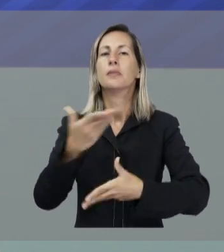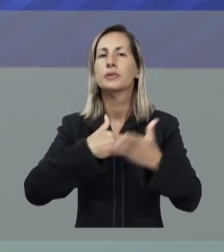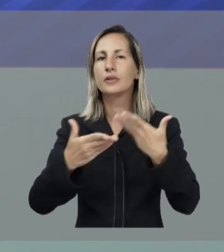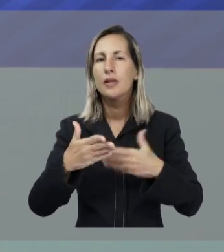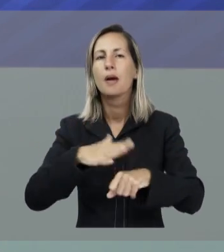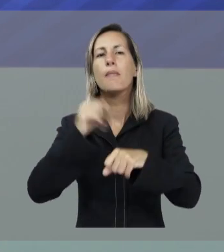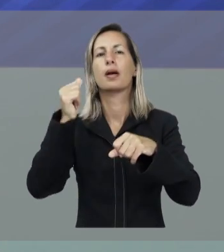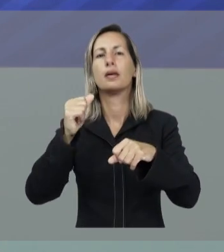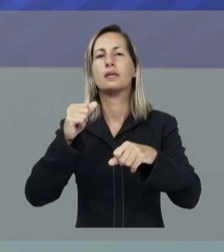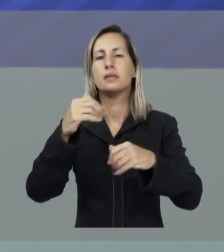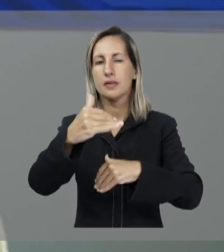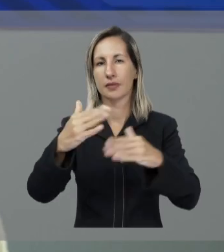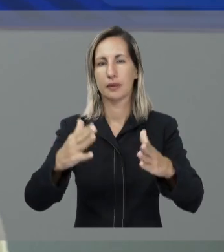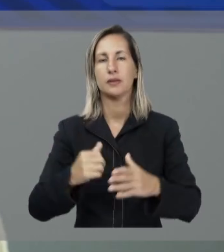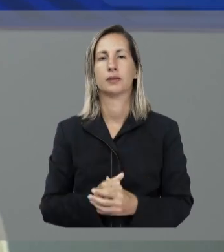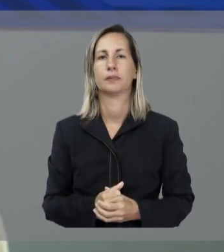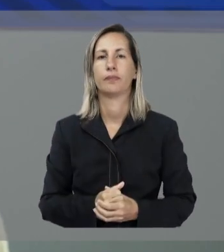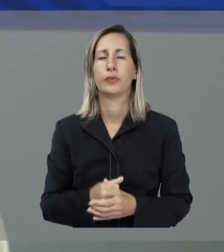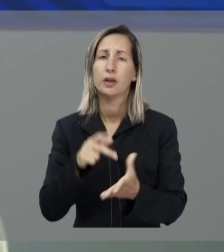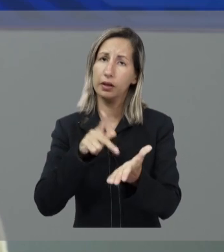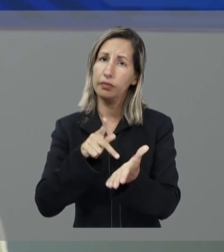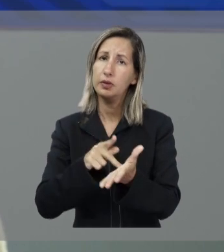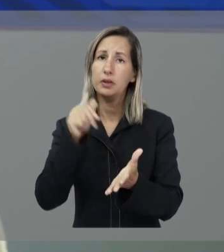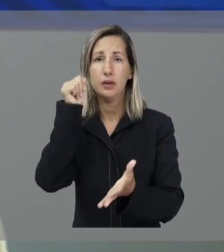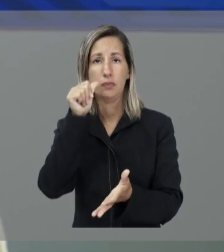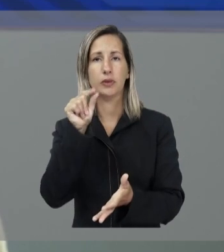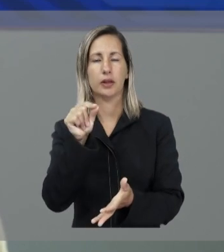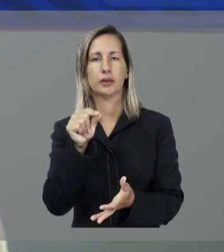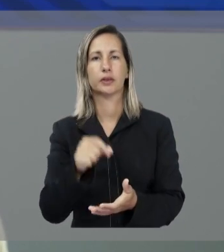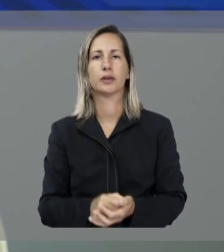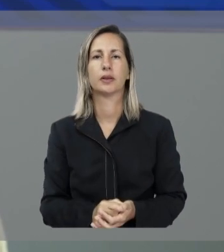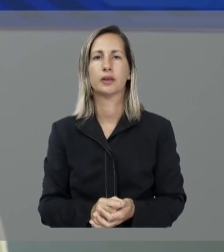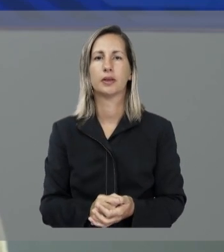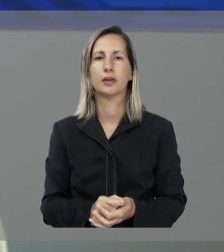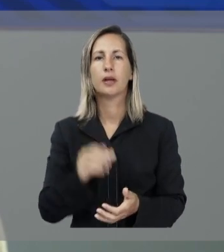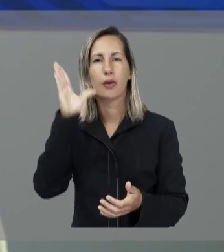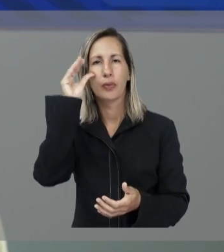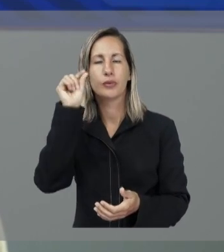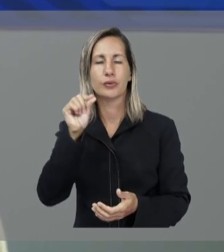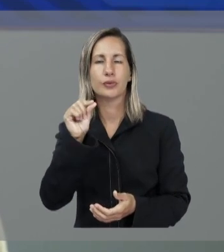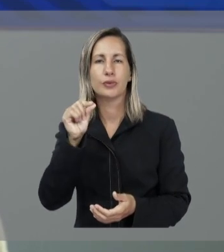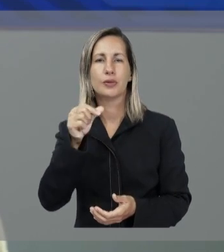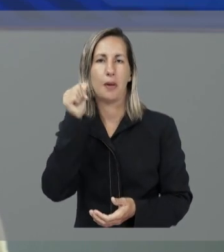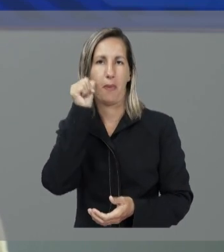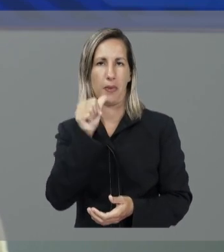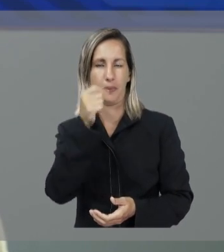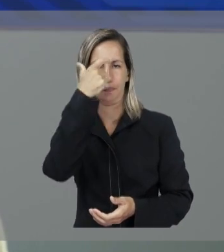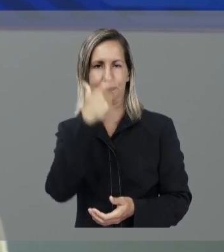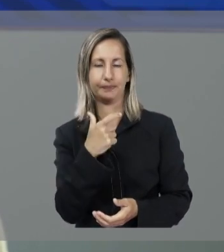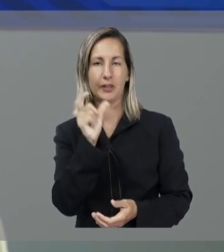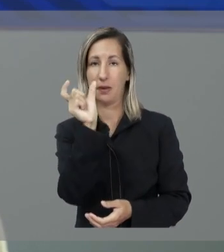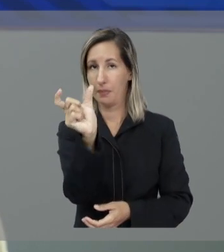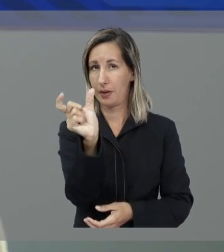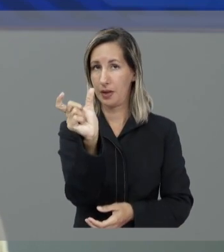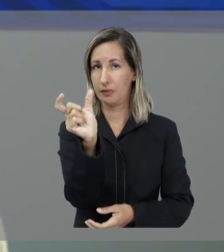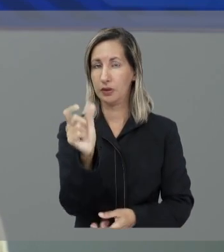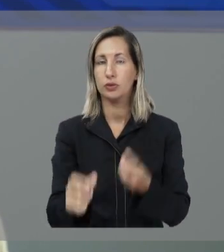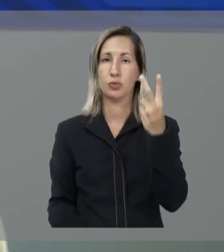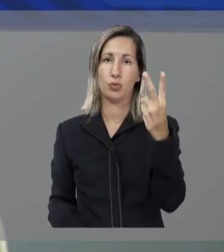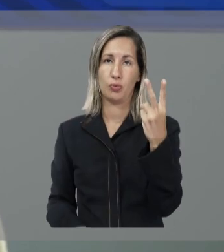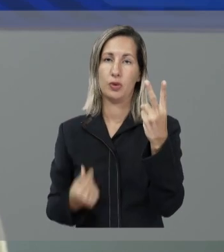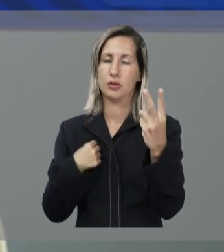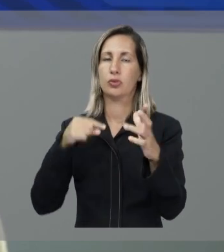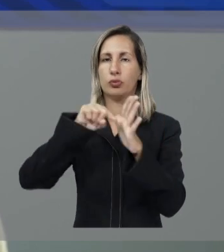buscar mais esse espaço? Na realidade, as mulheres, é bem interessante essa questão quando fala de mulher, não é? Existe duas palavras